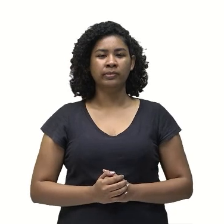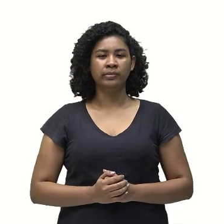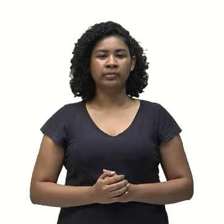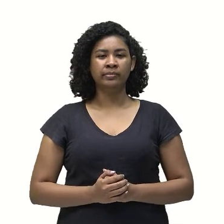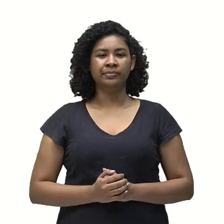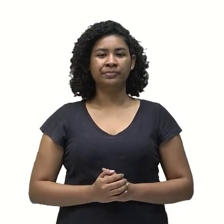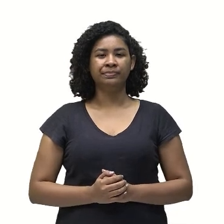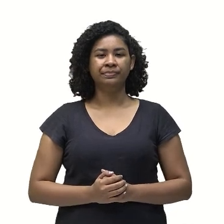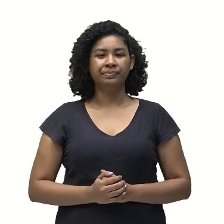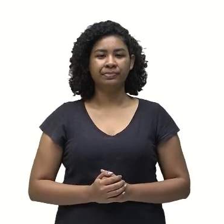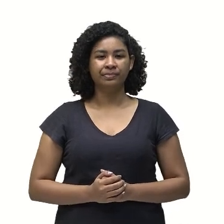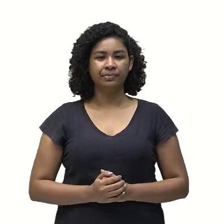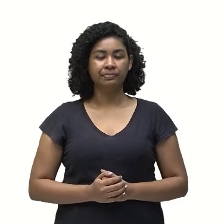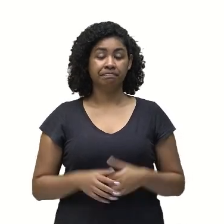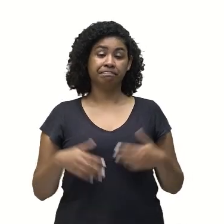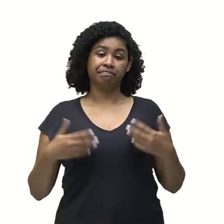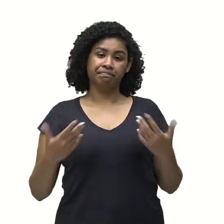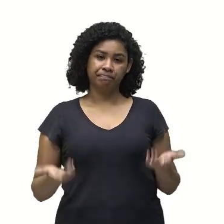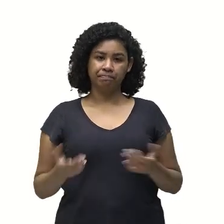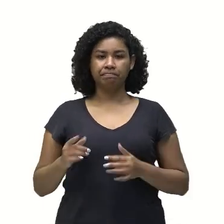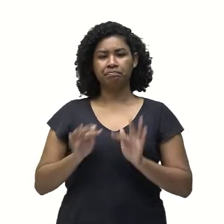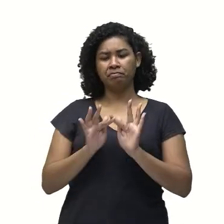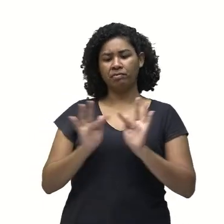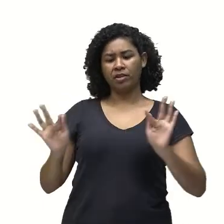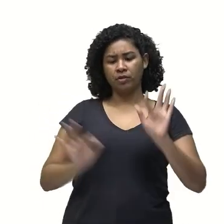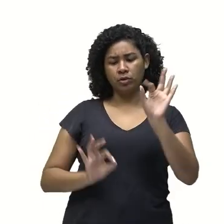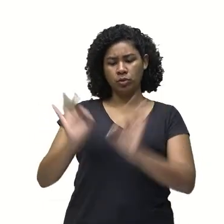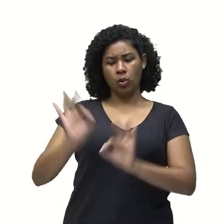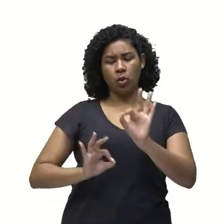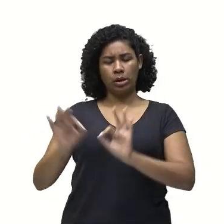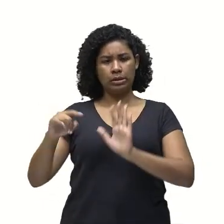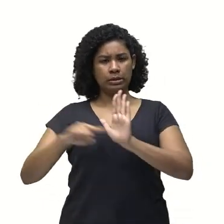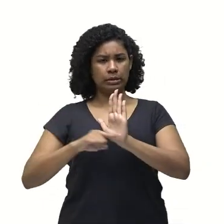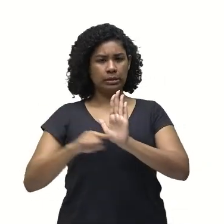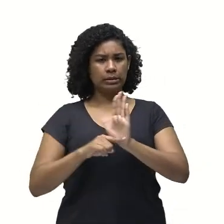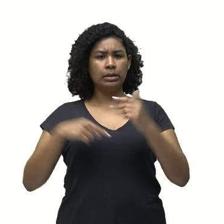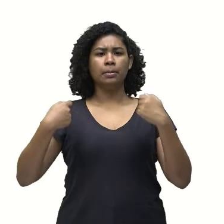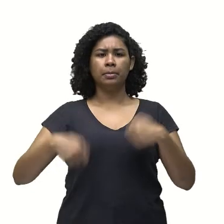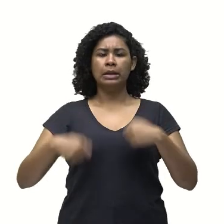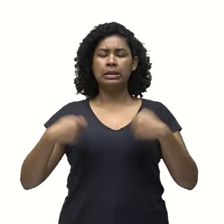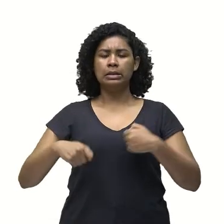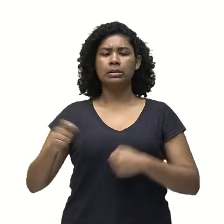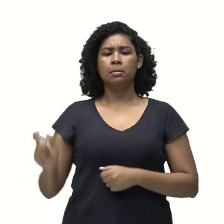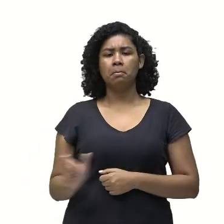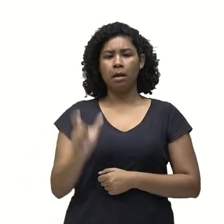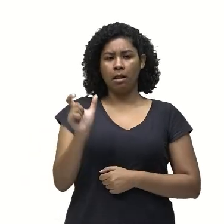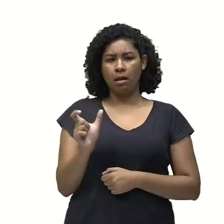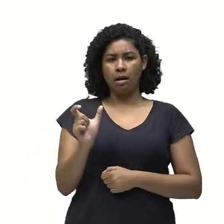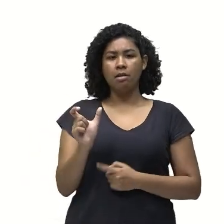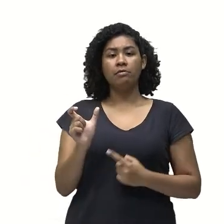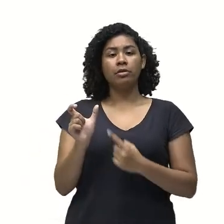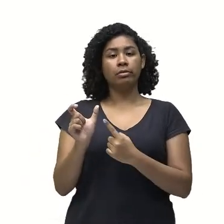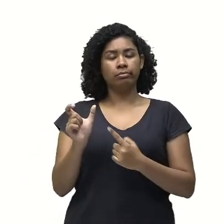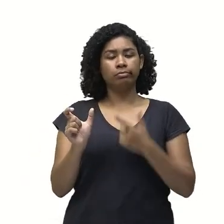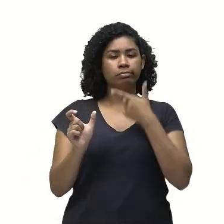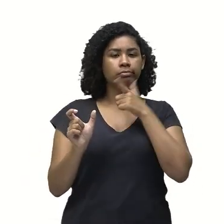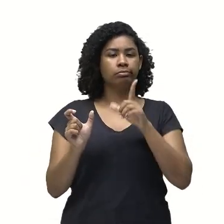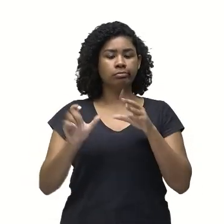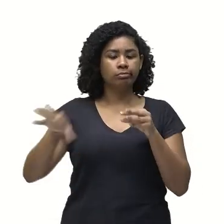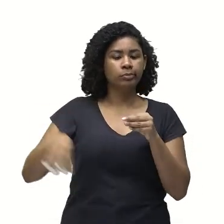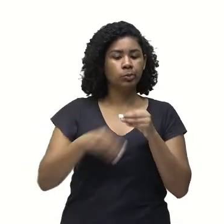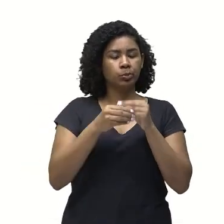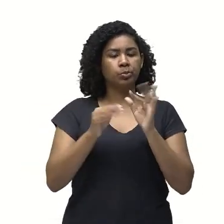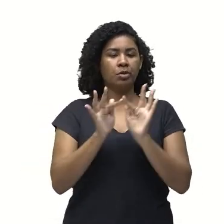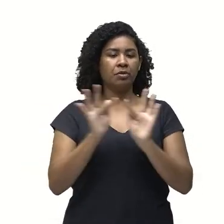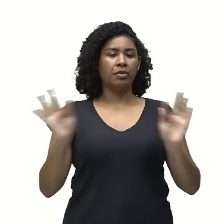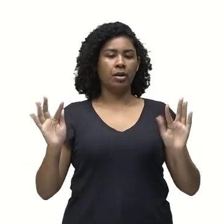Bem, na forma negativa, people, eu preciso de uma palavra para formar essa frase, né? Para ela